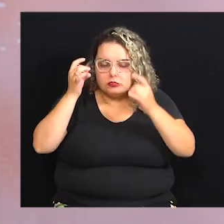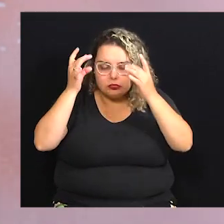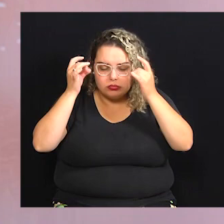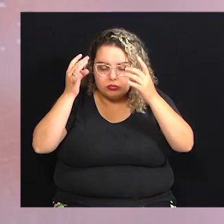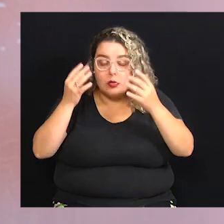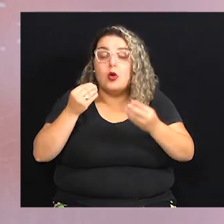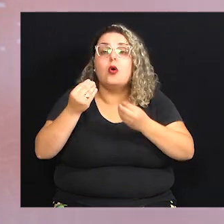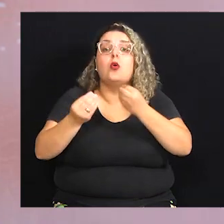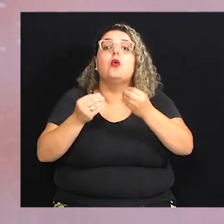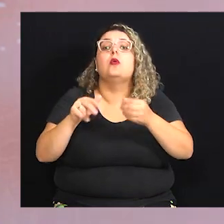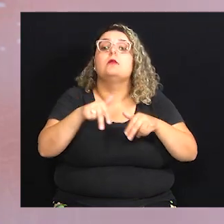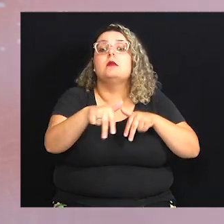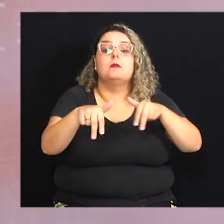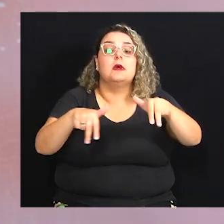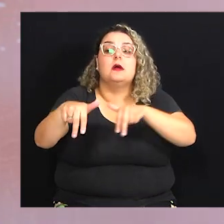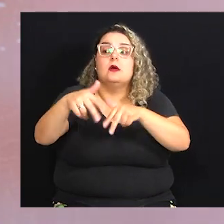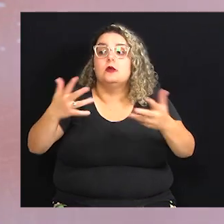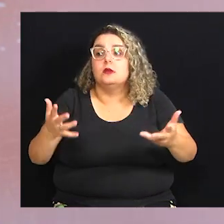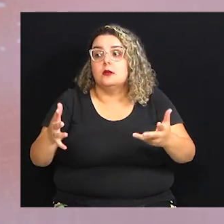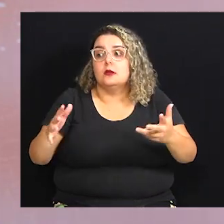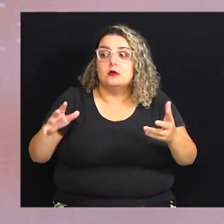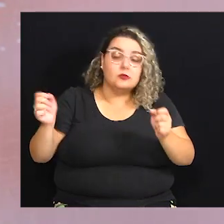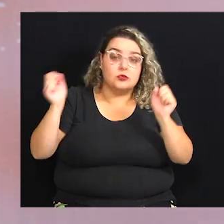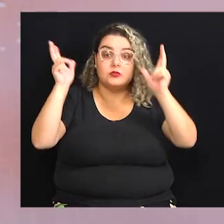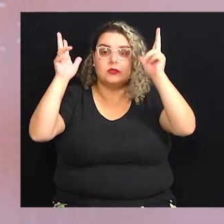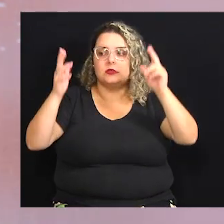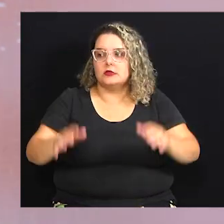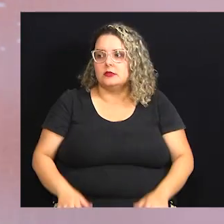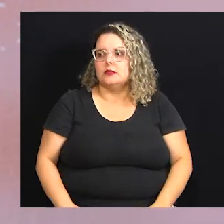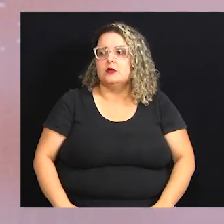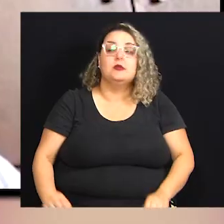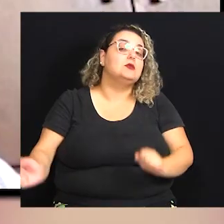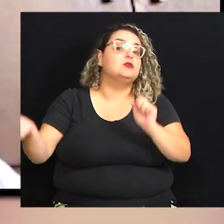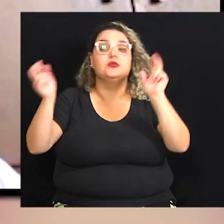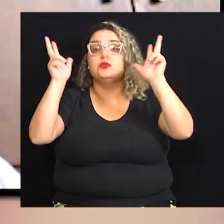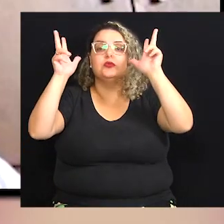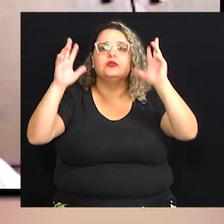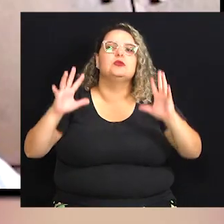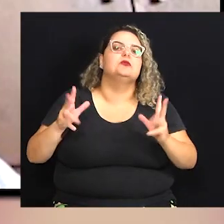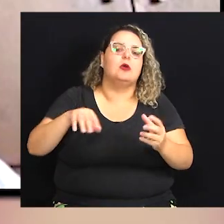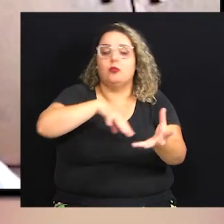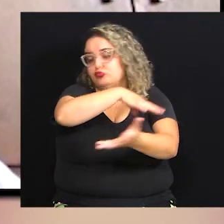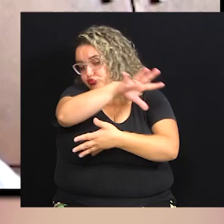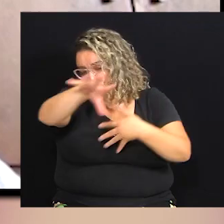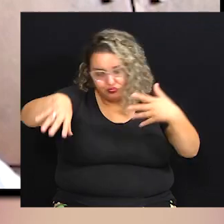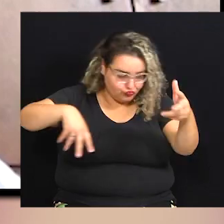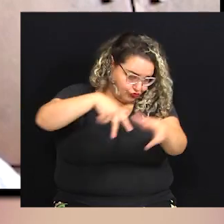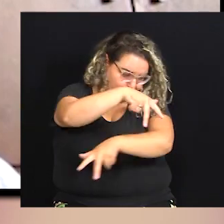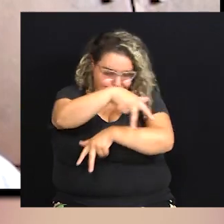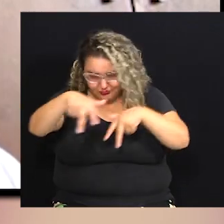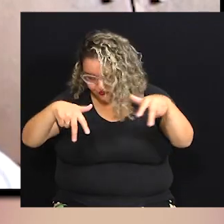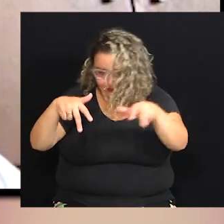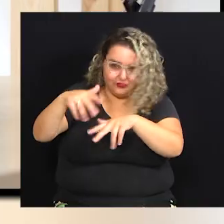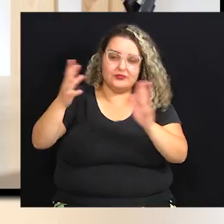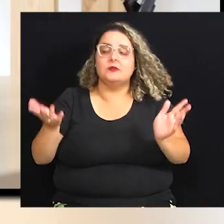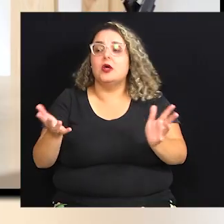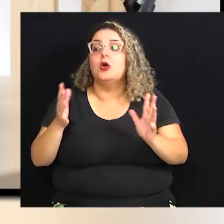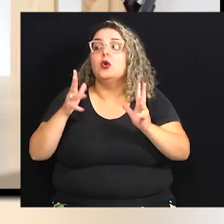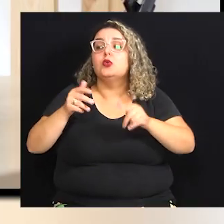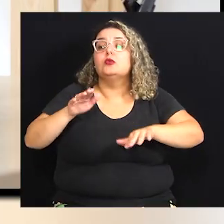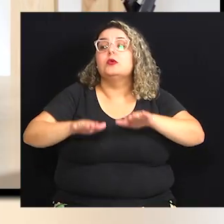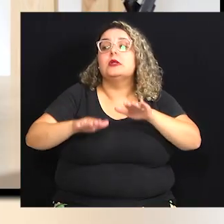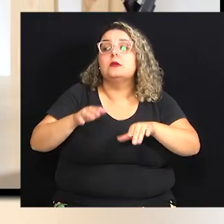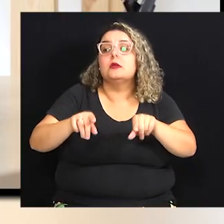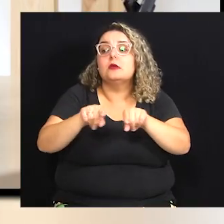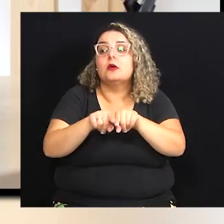de cabeça naquele indivíduo, como é que estariam esses personagens? Todos em alerta? Todos em alertas e todos bagunçados. Perceba que tudo